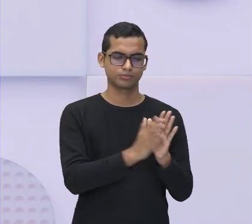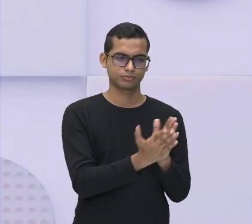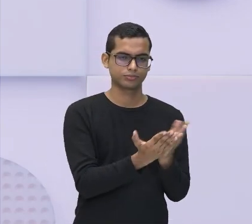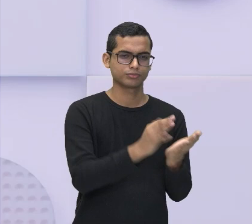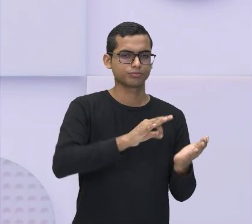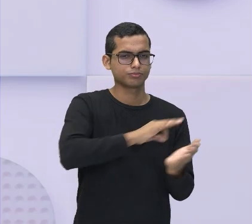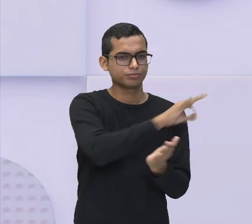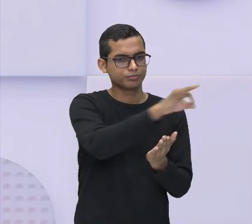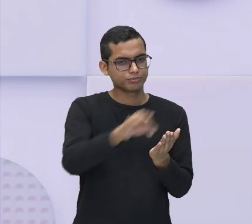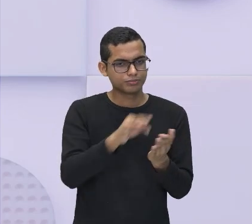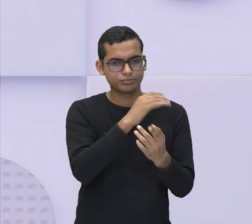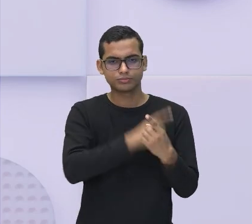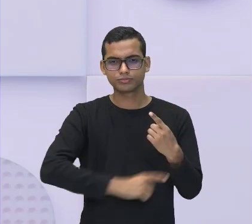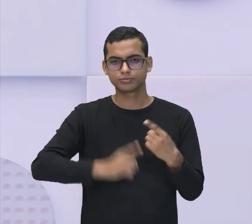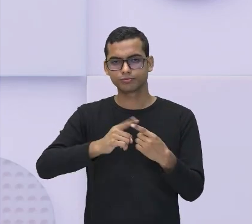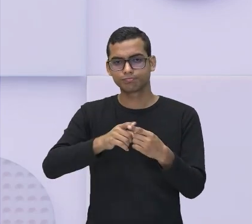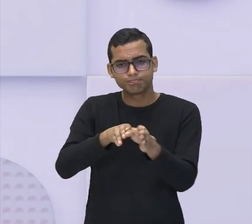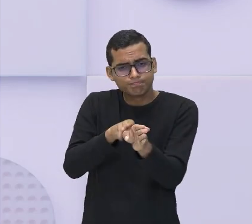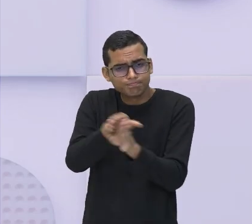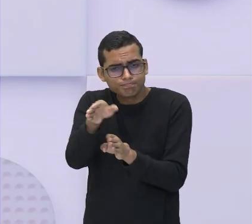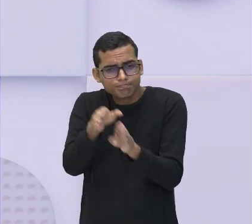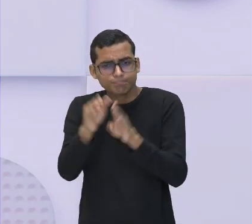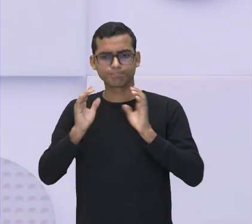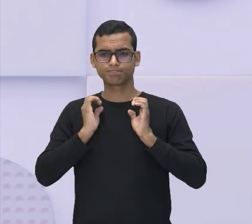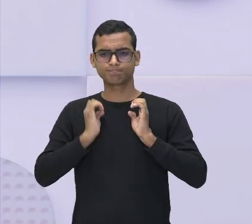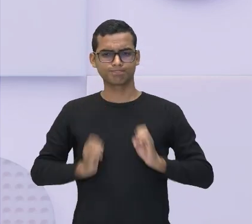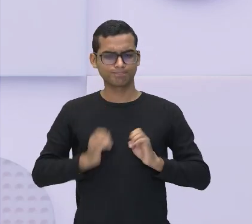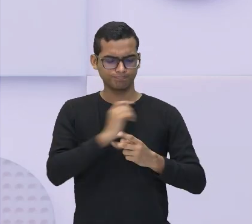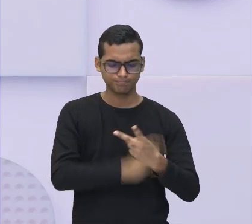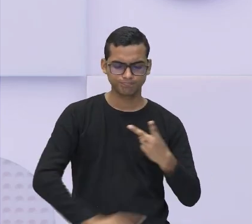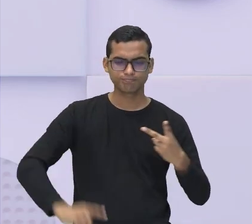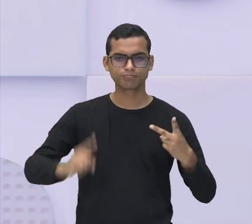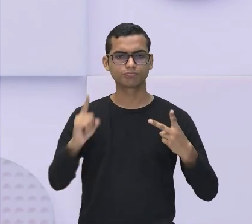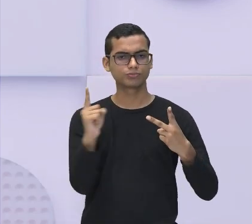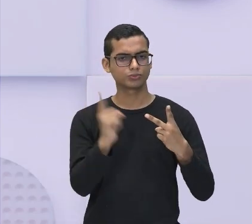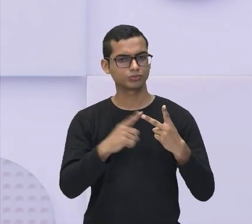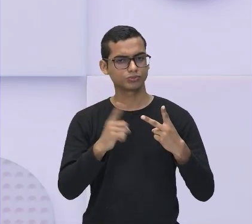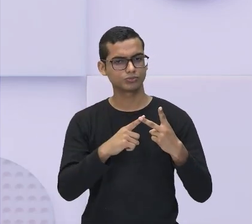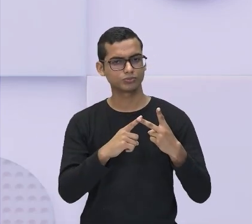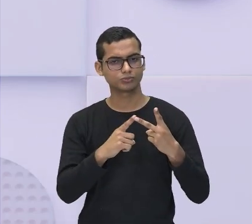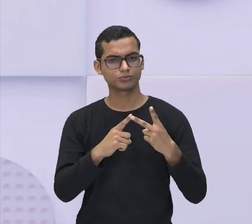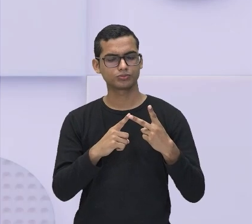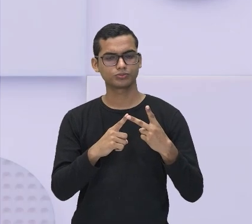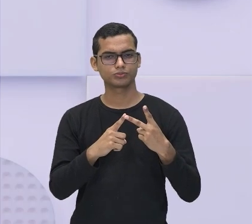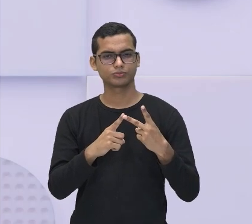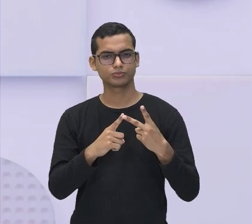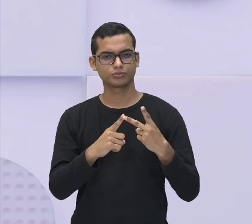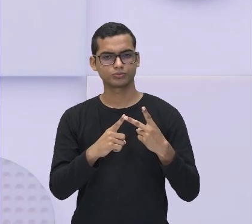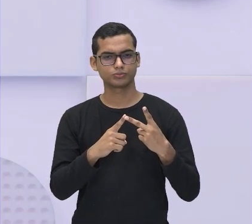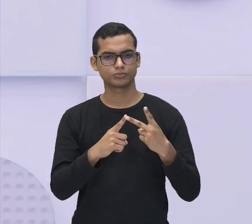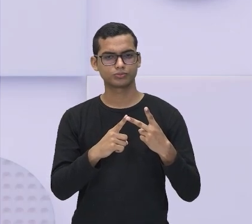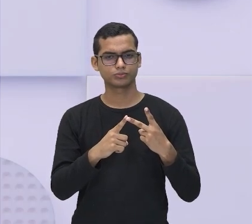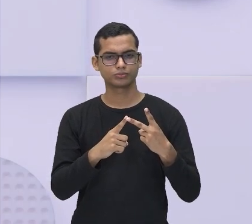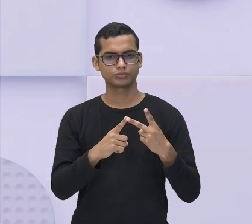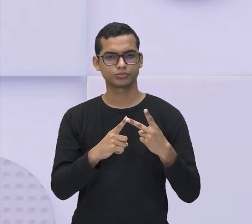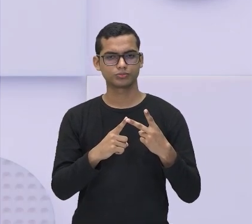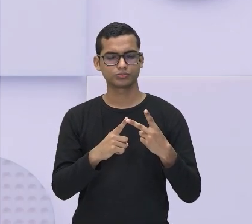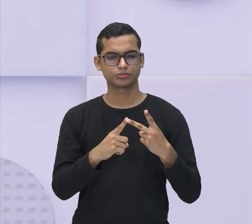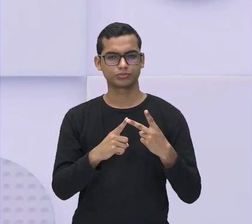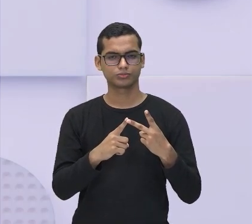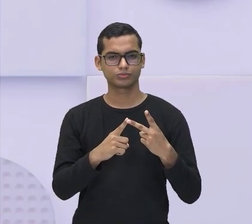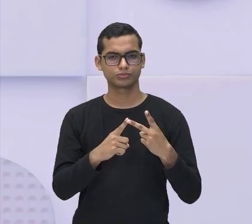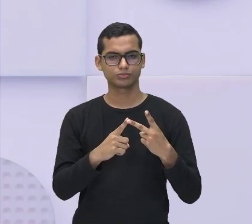um orientativo ético, como um escrito que revela